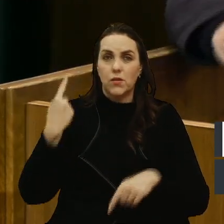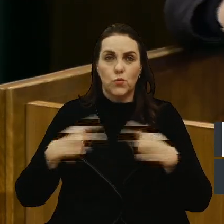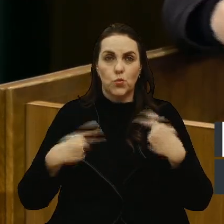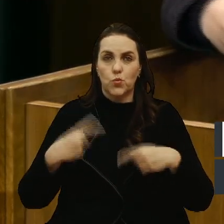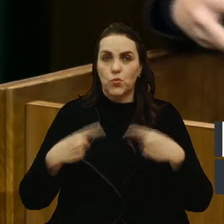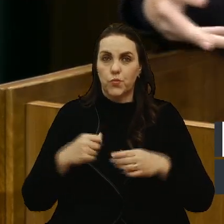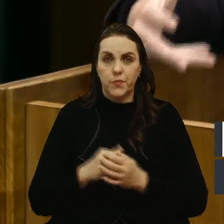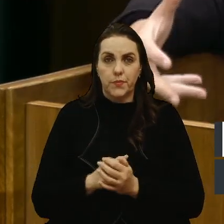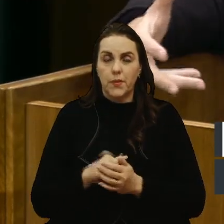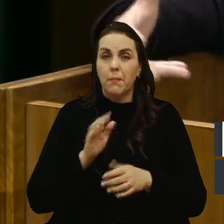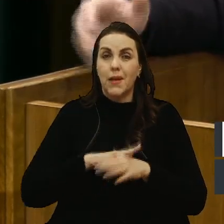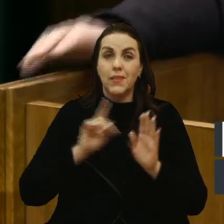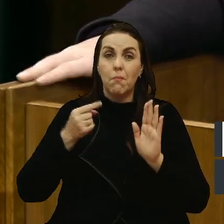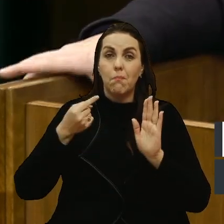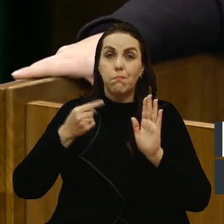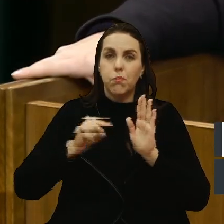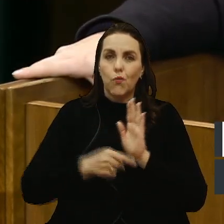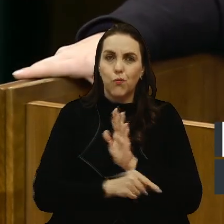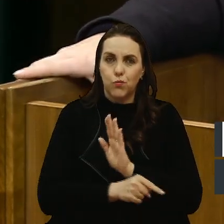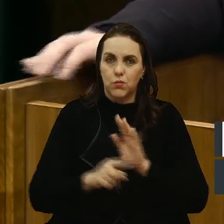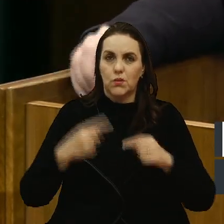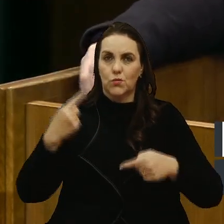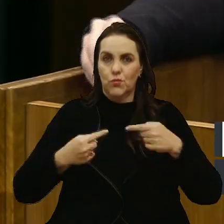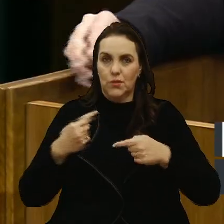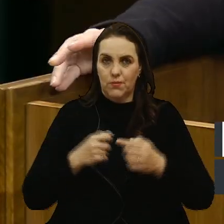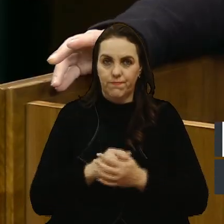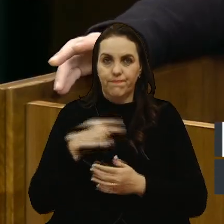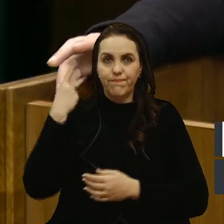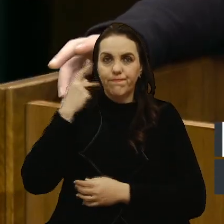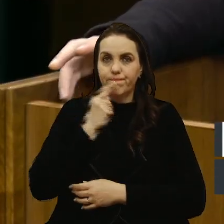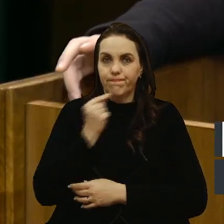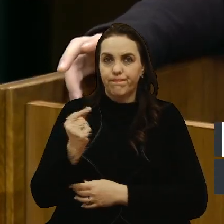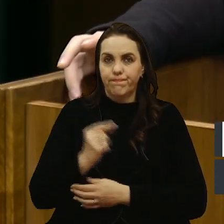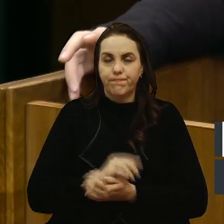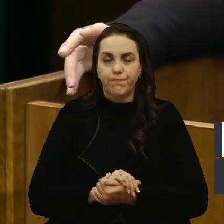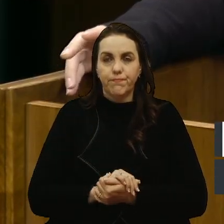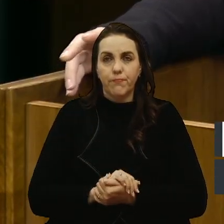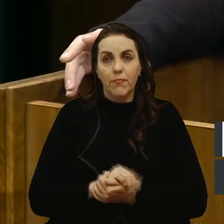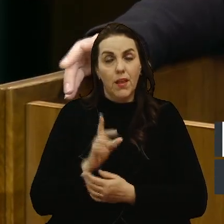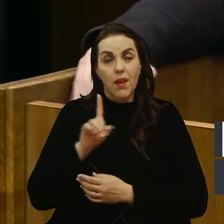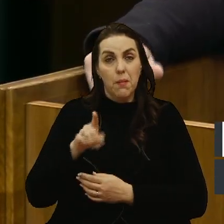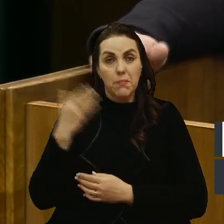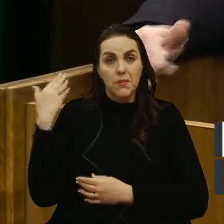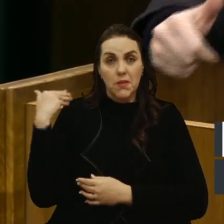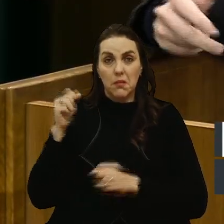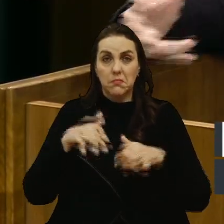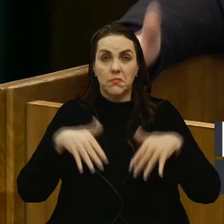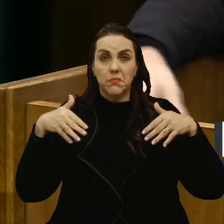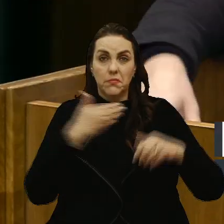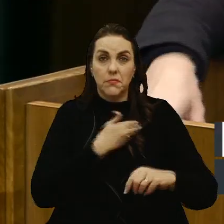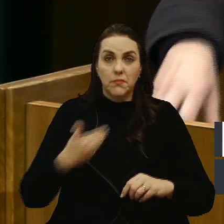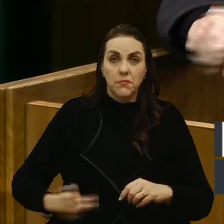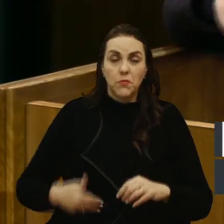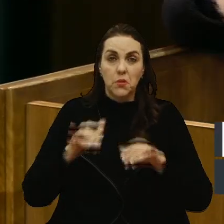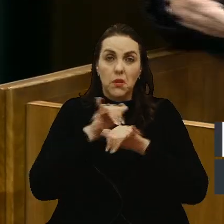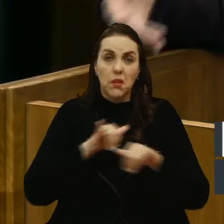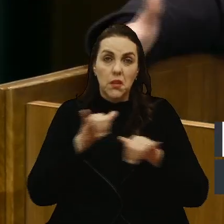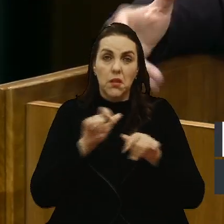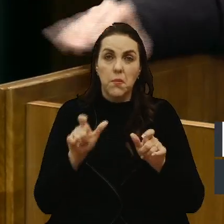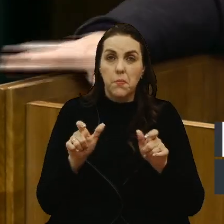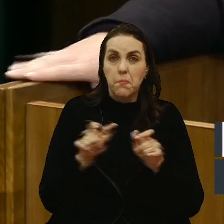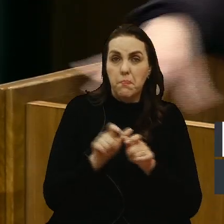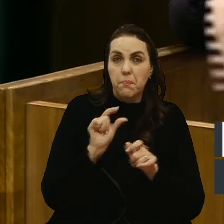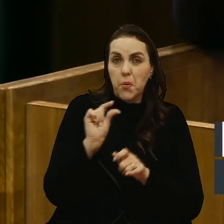ser mais aprofundado, vereador João Esse. E naquela oportunidade nós tivemos uma audiência pública pouco divulgada,